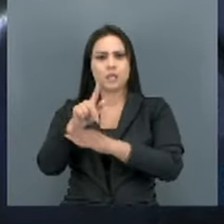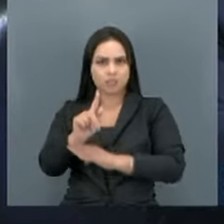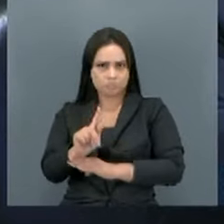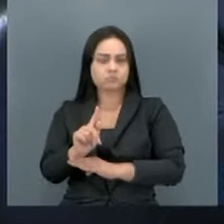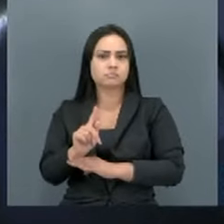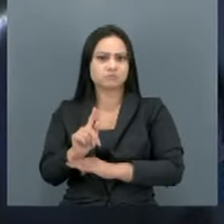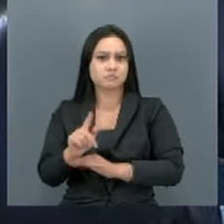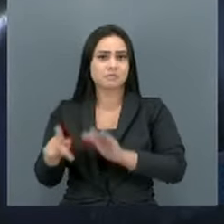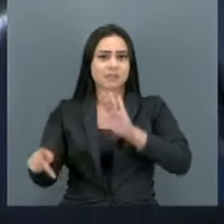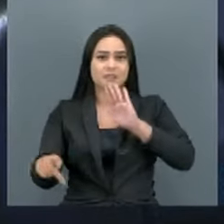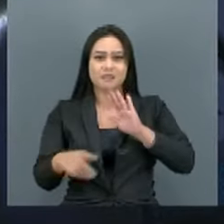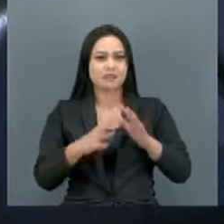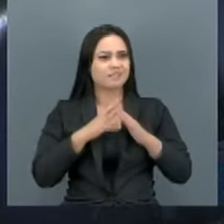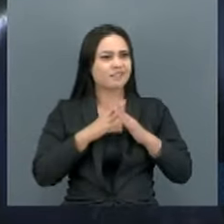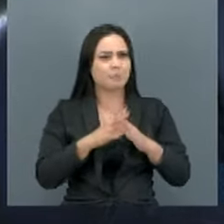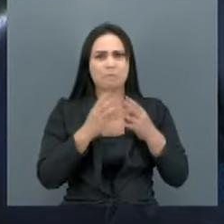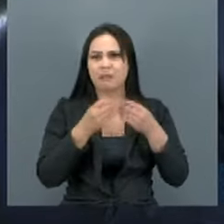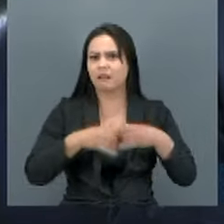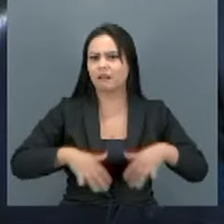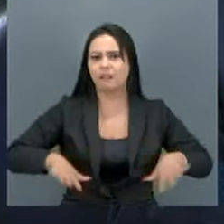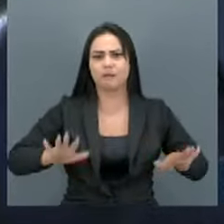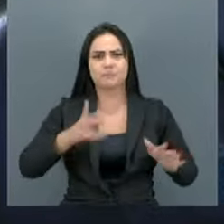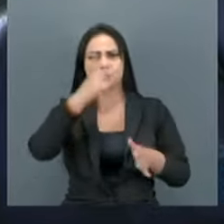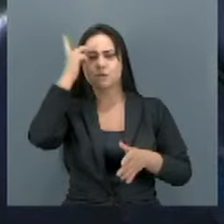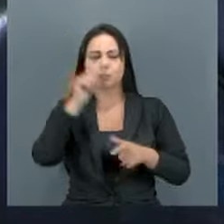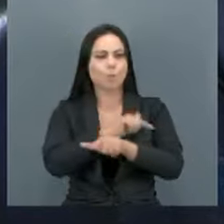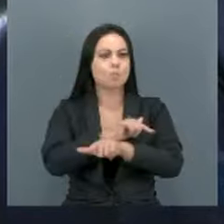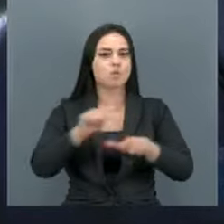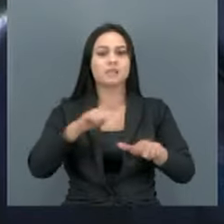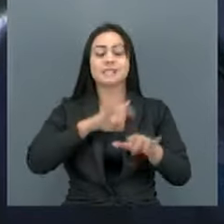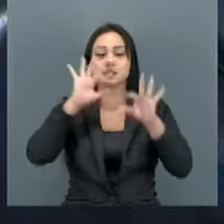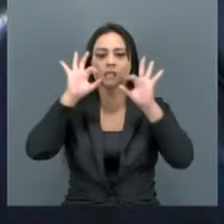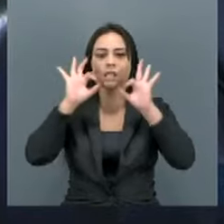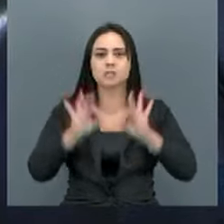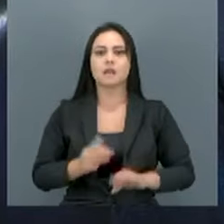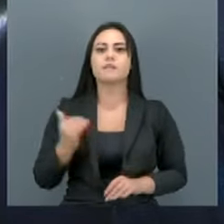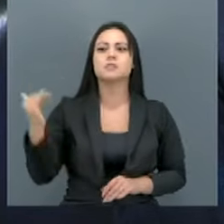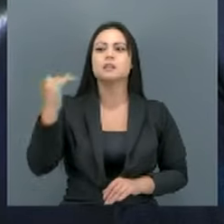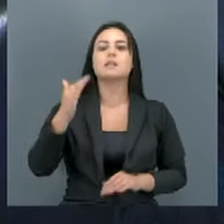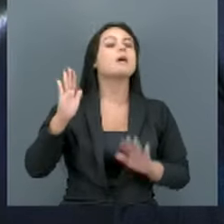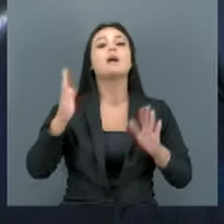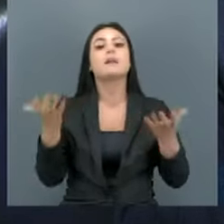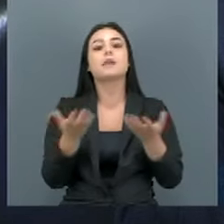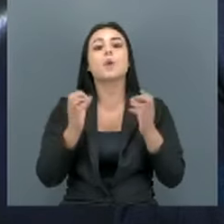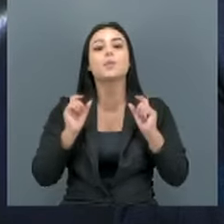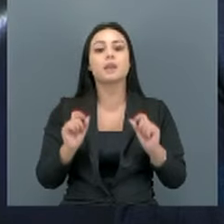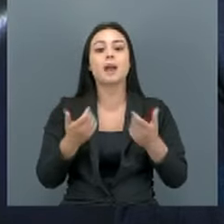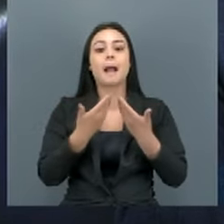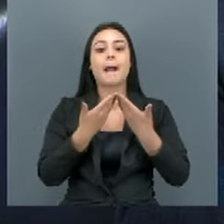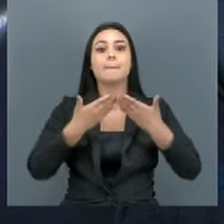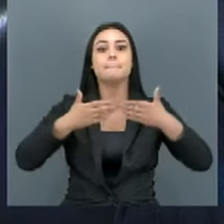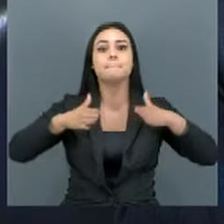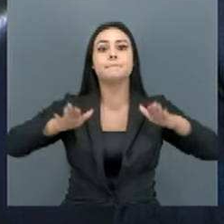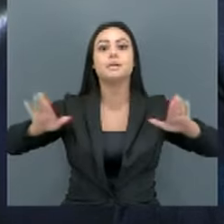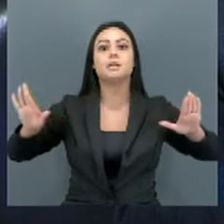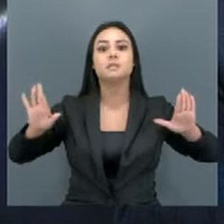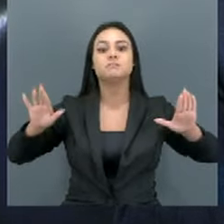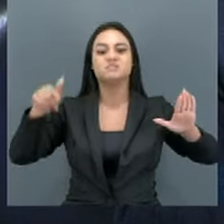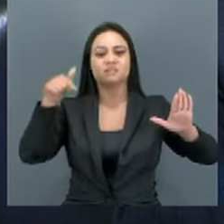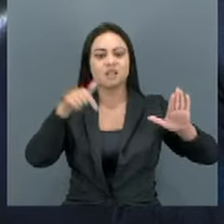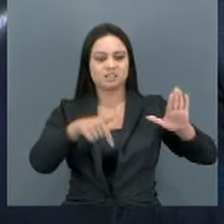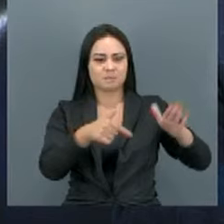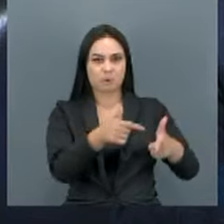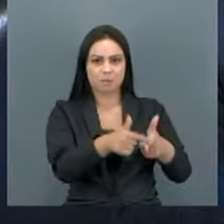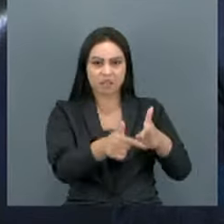é para prejudicar ninguém, eu tenho absoluta certeza. O que a Vossa Excelência quer é abrir esse livro negro